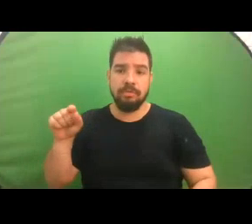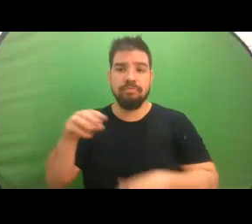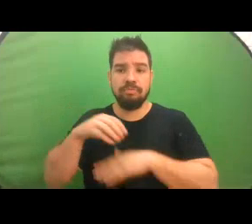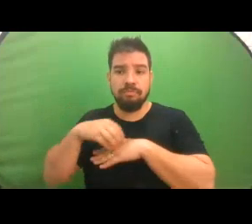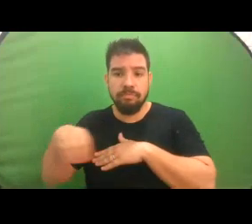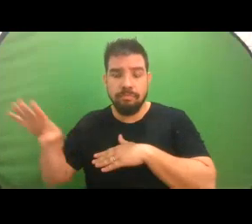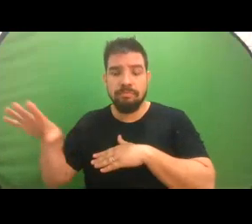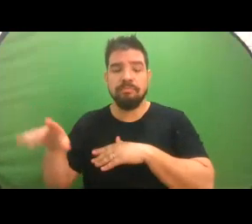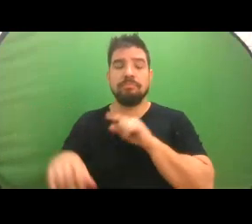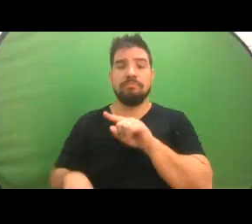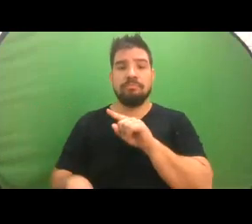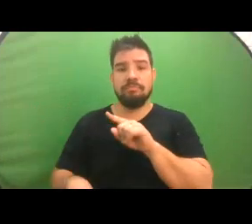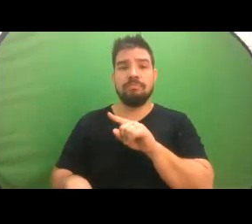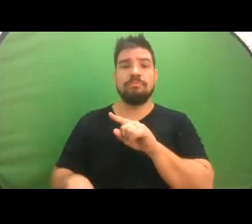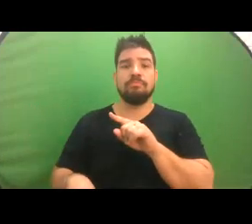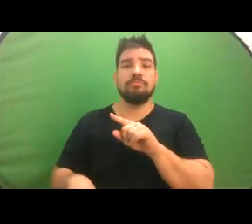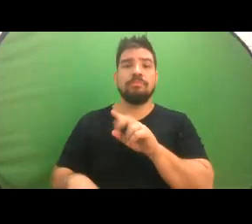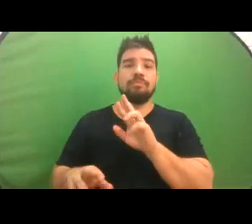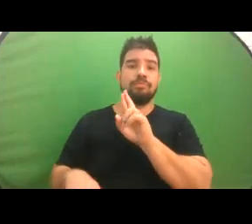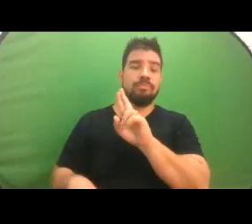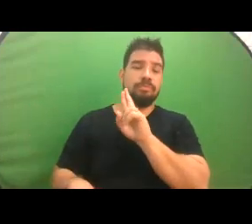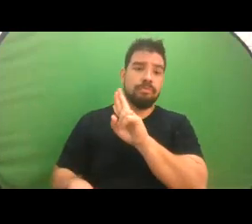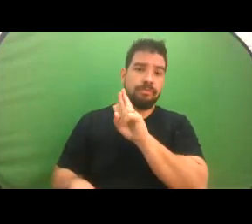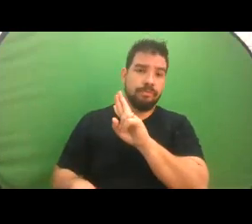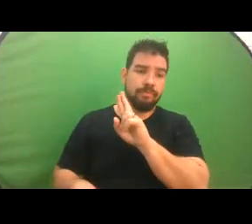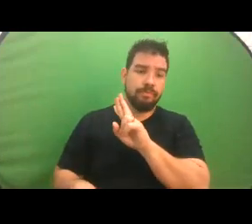pessoa responsável pela